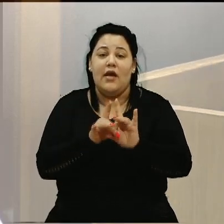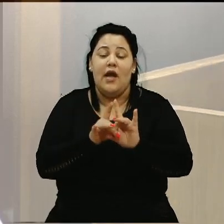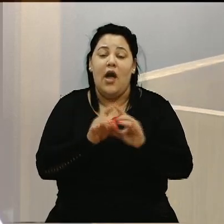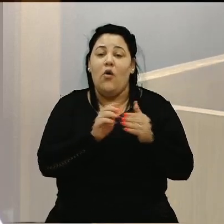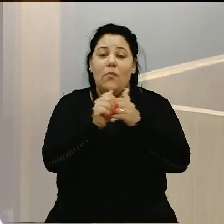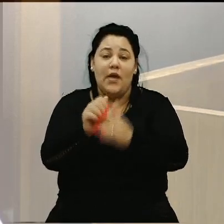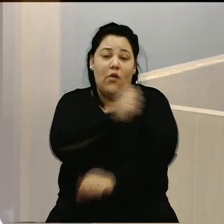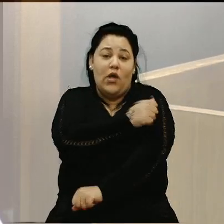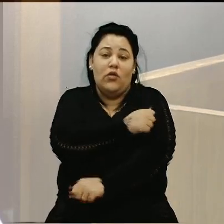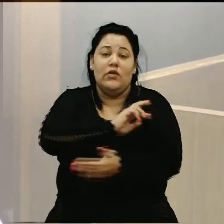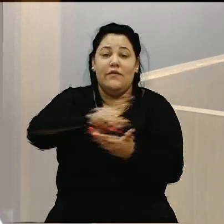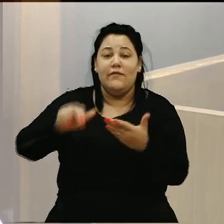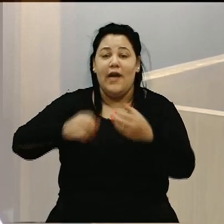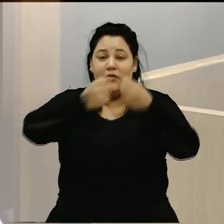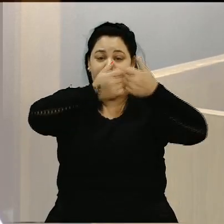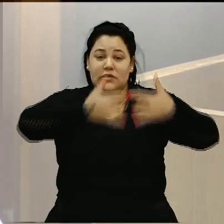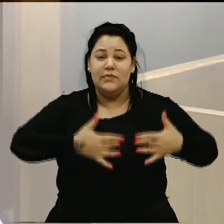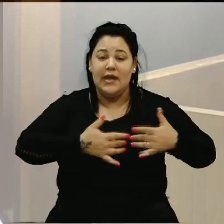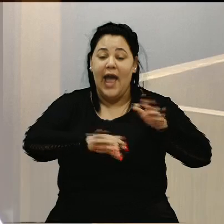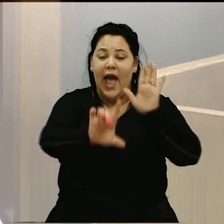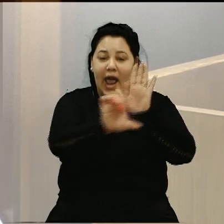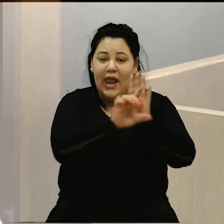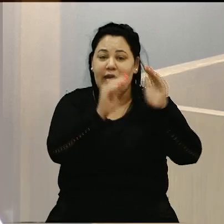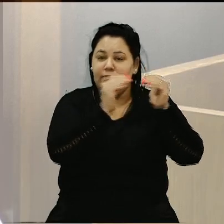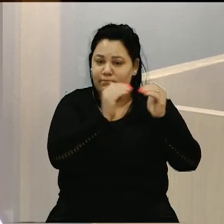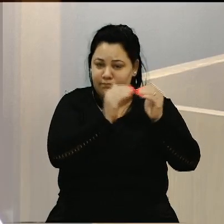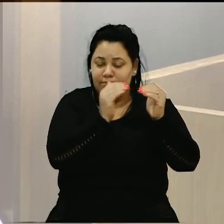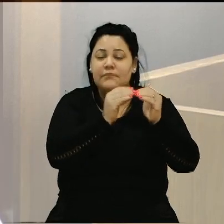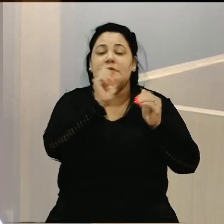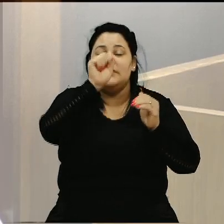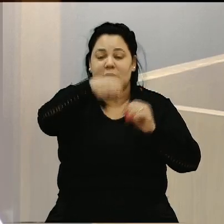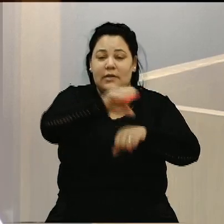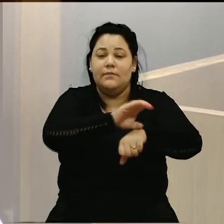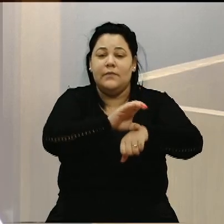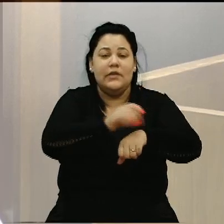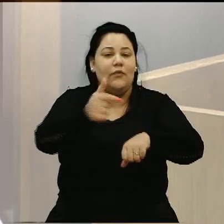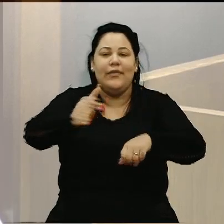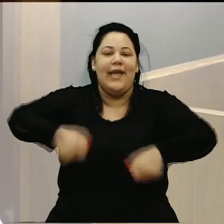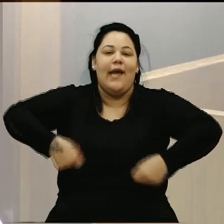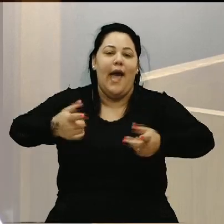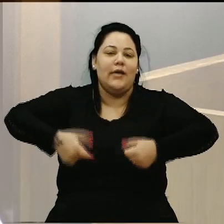abordamos aqui. A lei é constitucional, não gera custos e pode